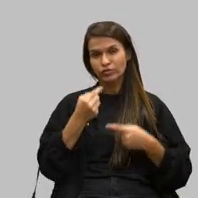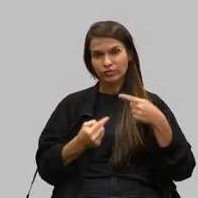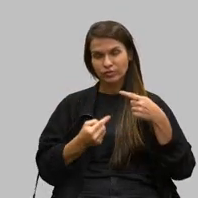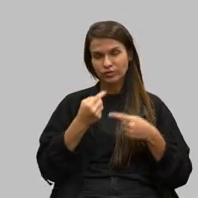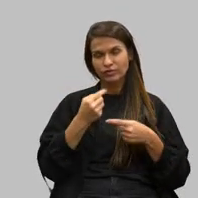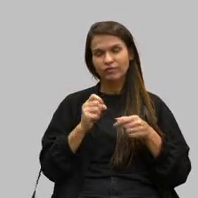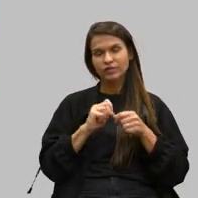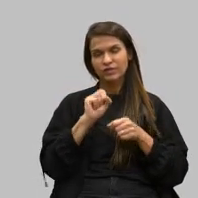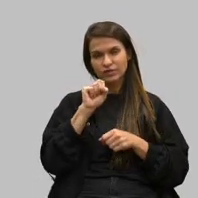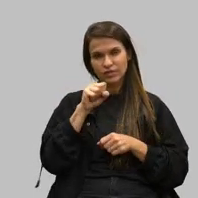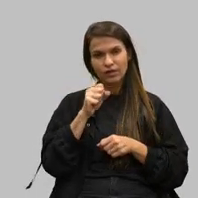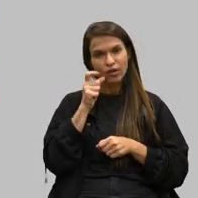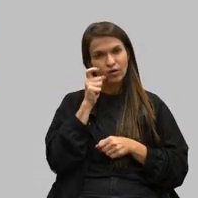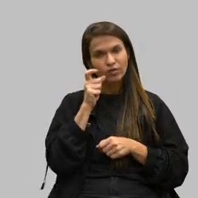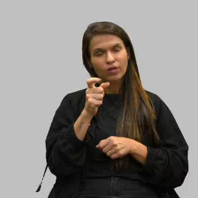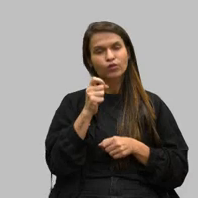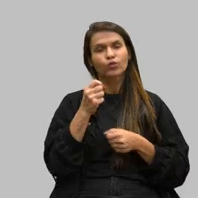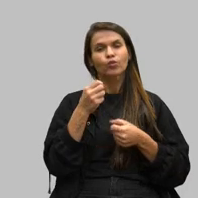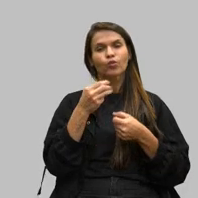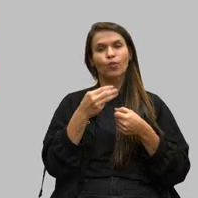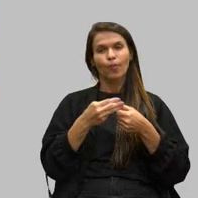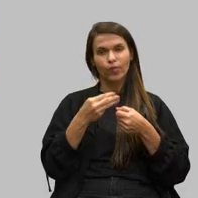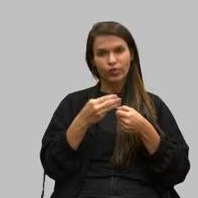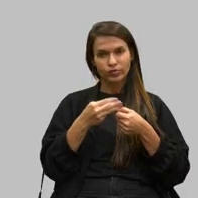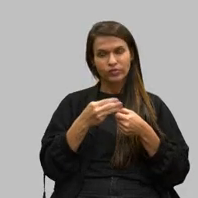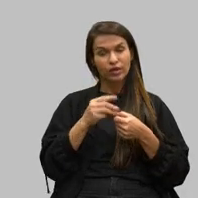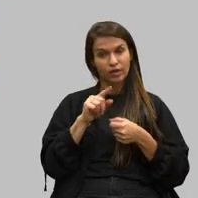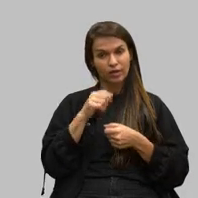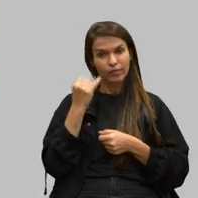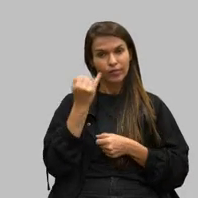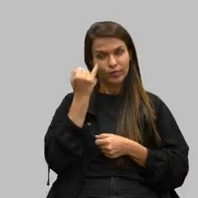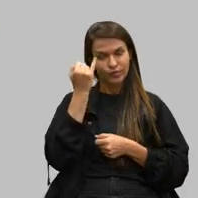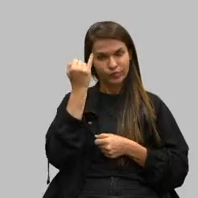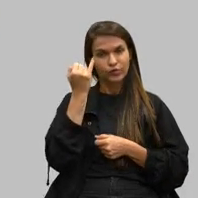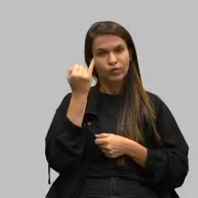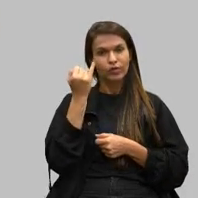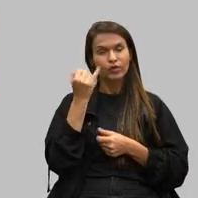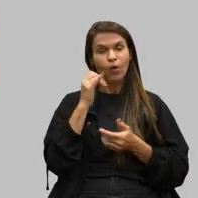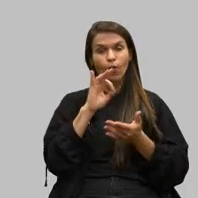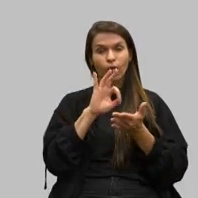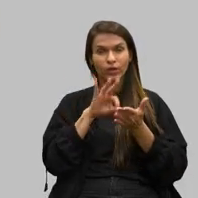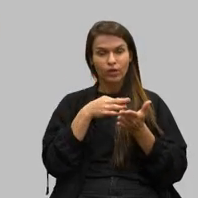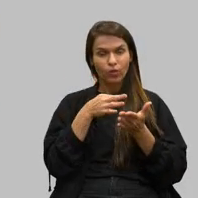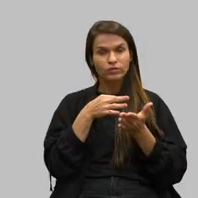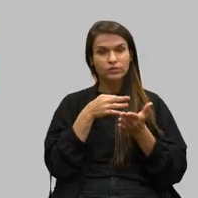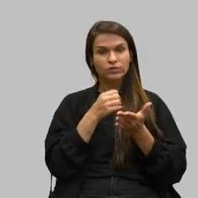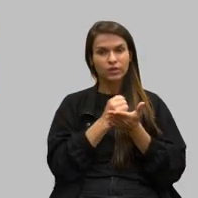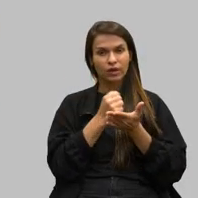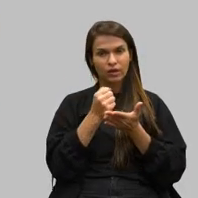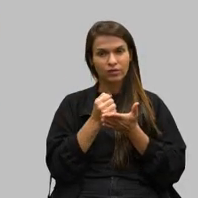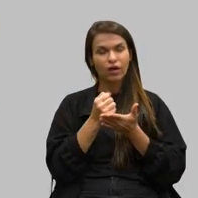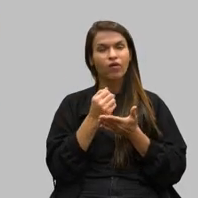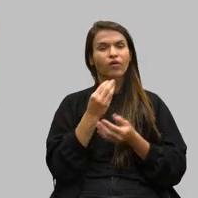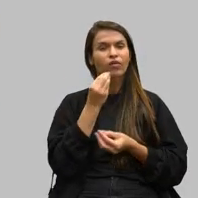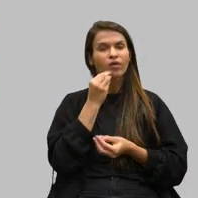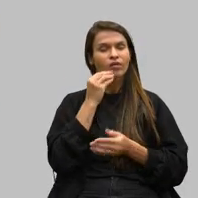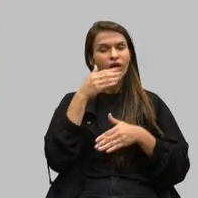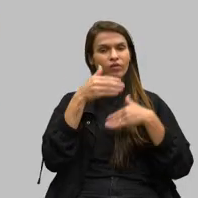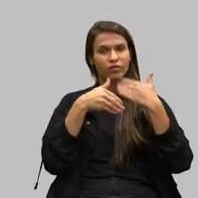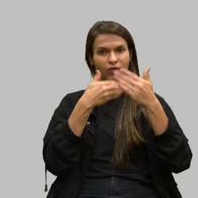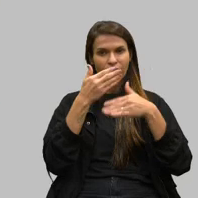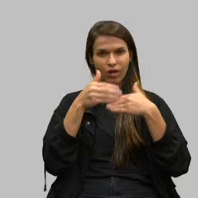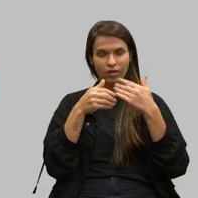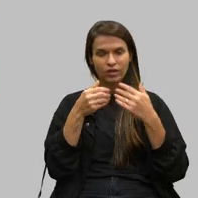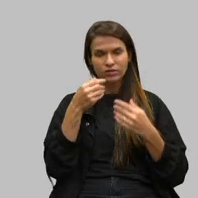sim, há um interesse também do município, que é importante, que o que contrata, então vamos tentar evoluir aí nessas